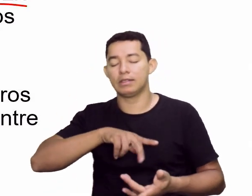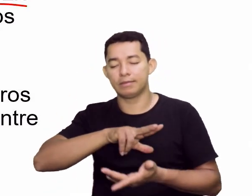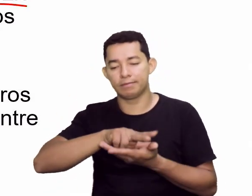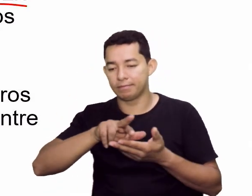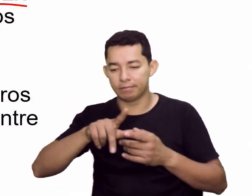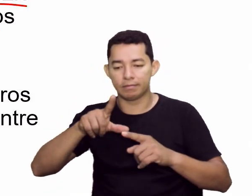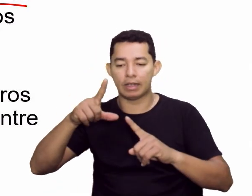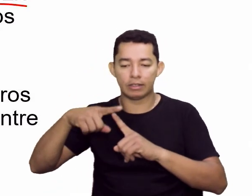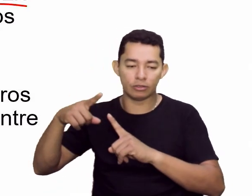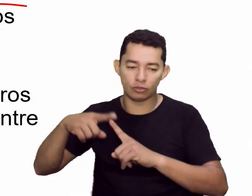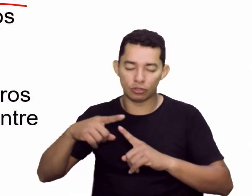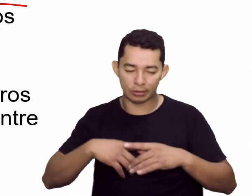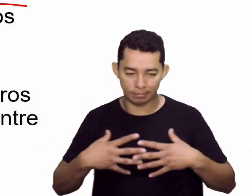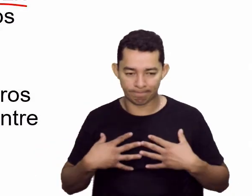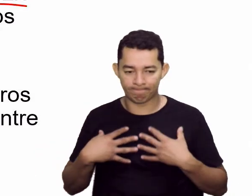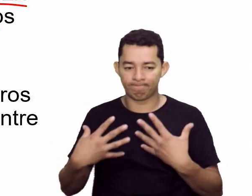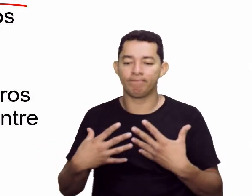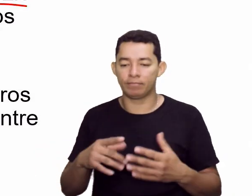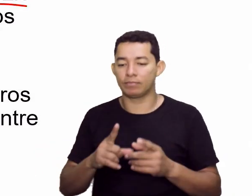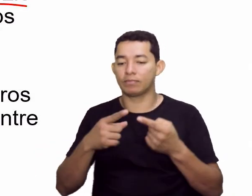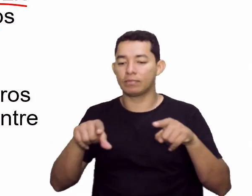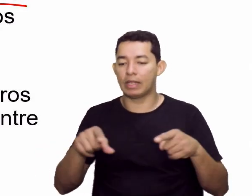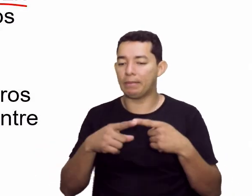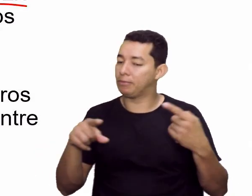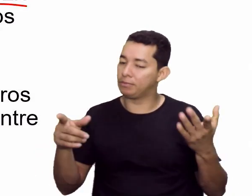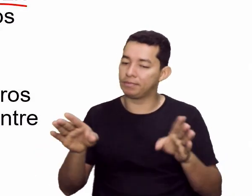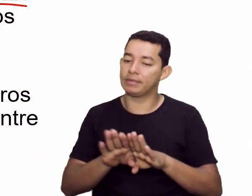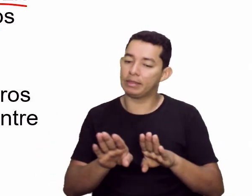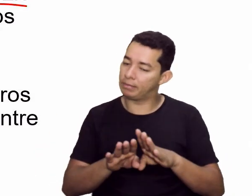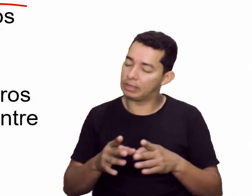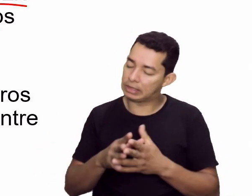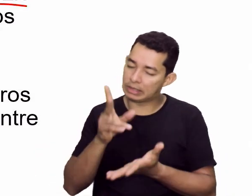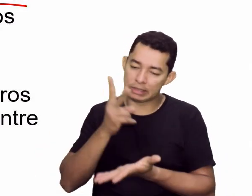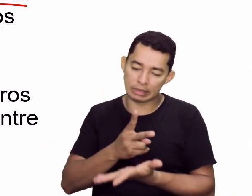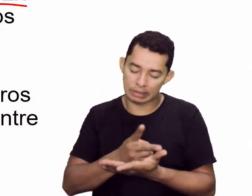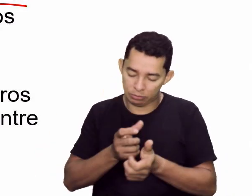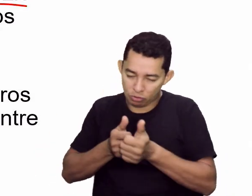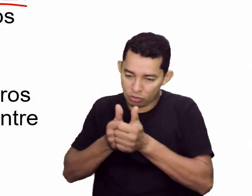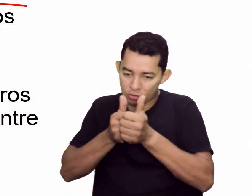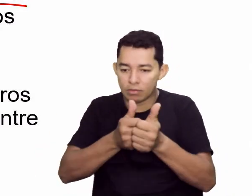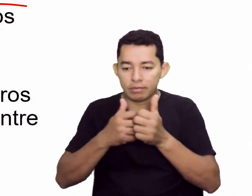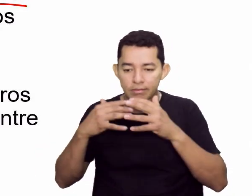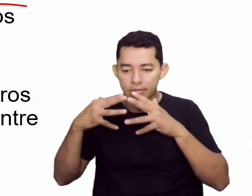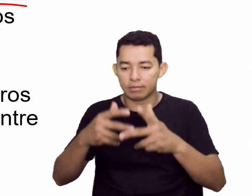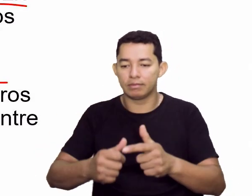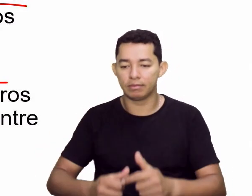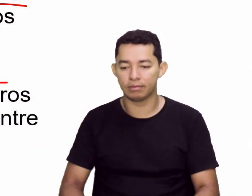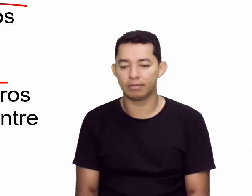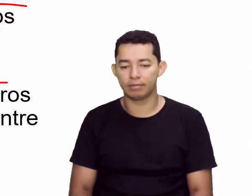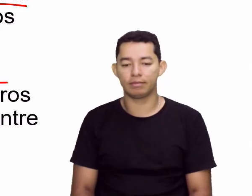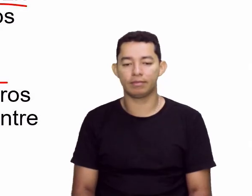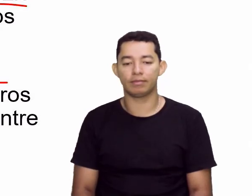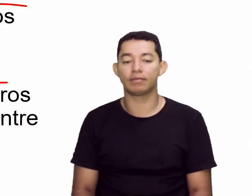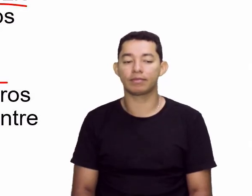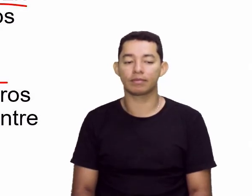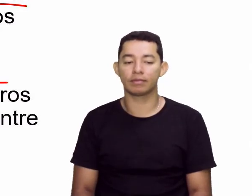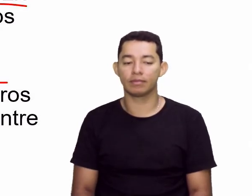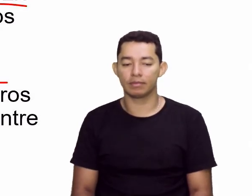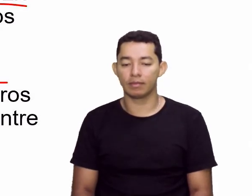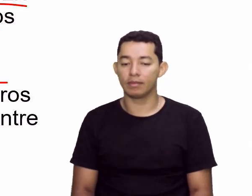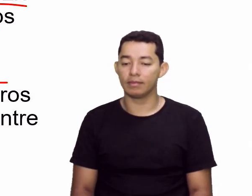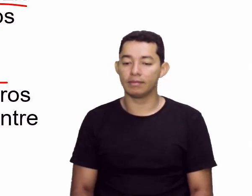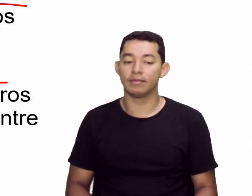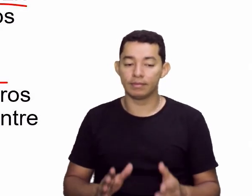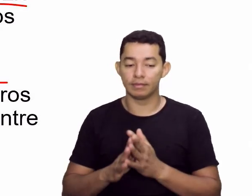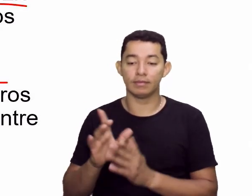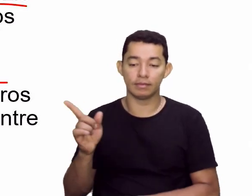a expressão corporal e a música que vai ali acompanhando tudo, né? Canções narrativas.